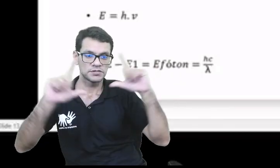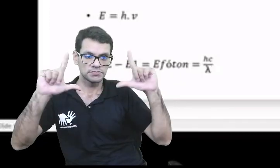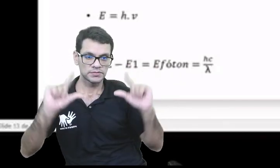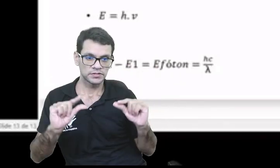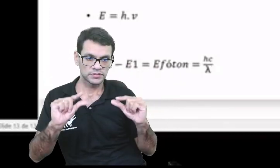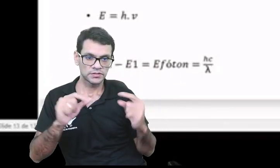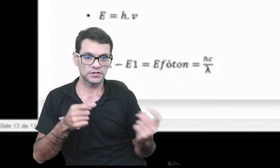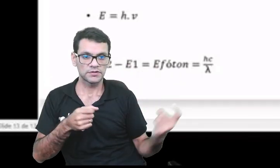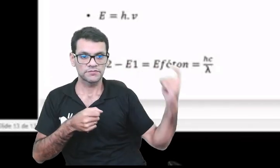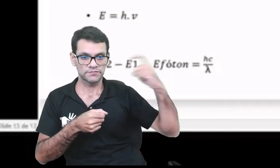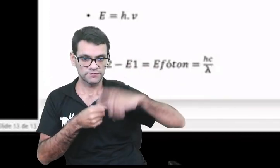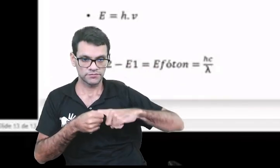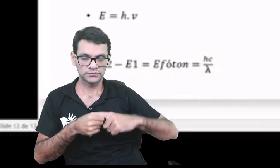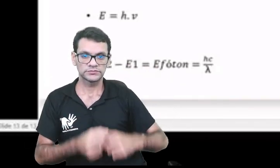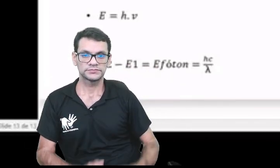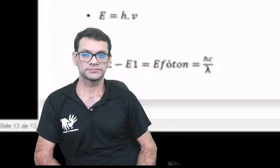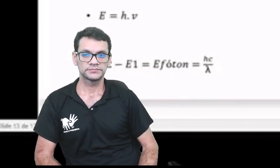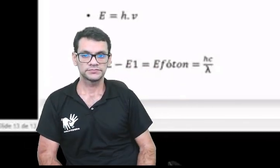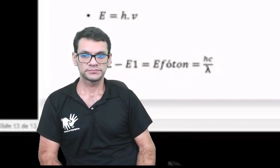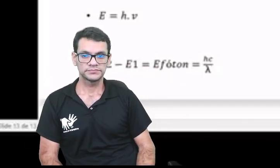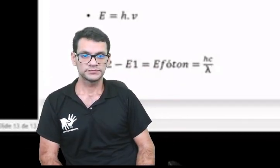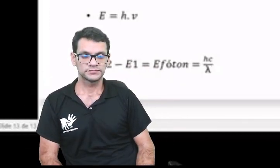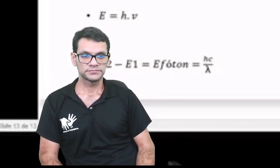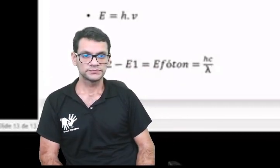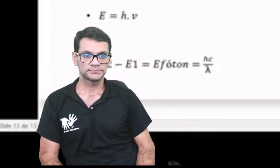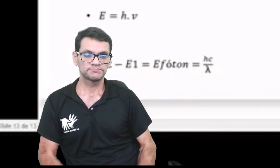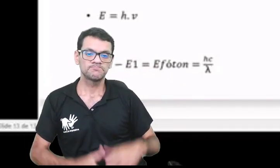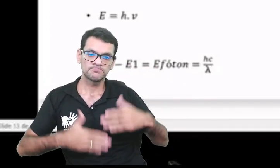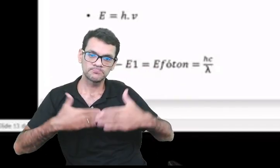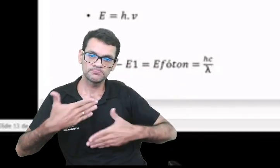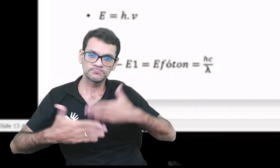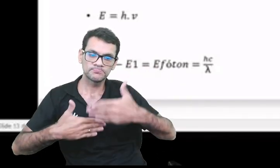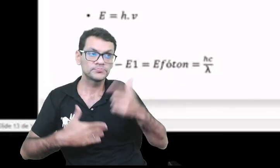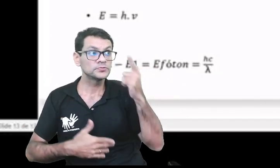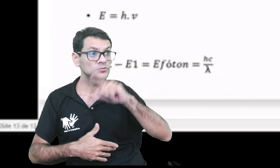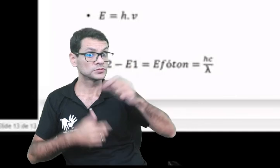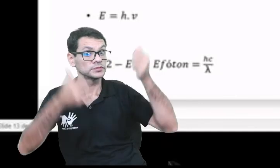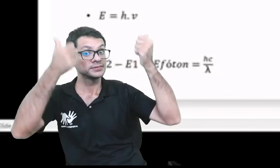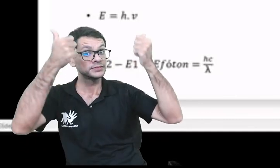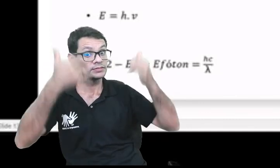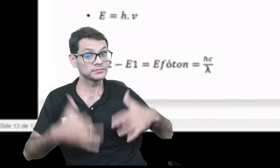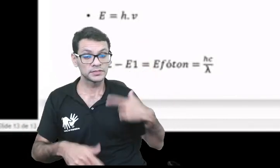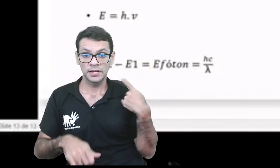ele volta para esse outro nível aqui. E assim ele conseguiu explicar por que